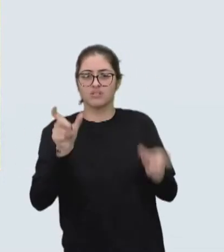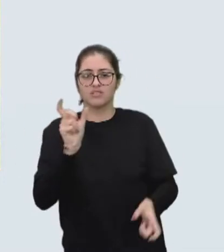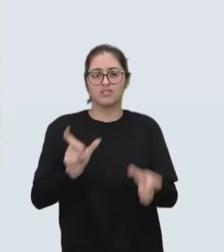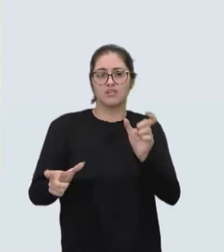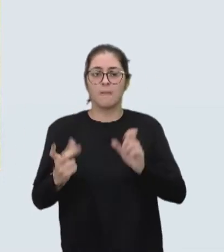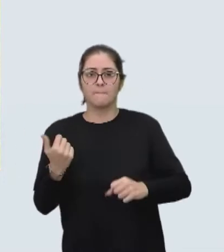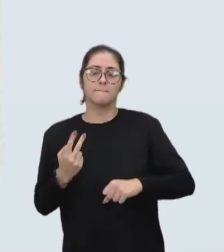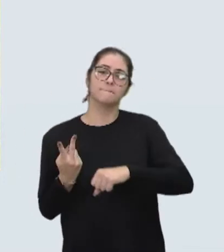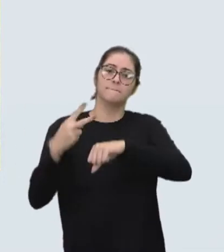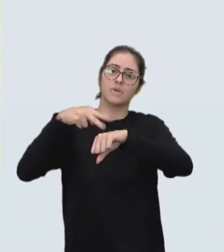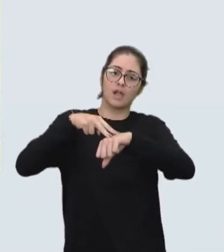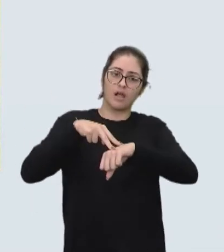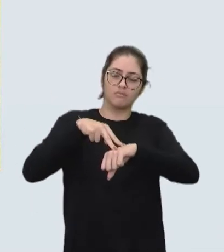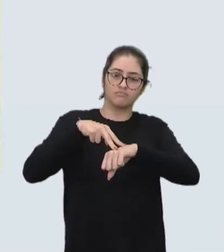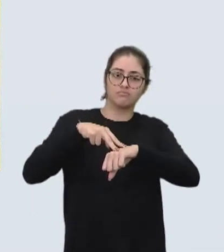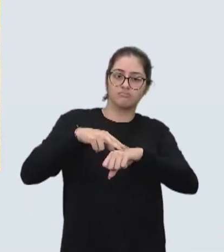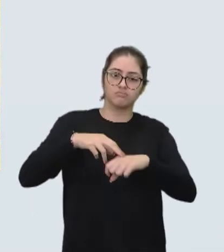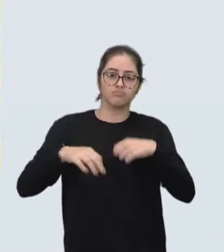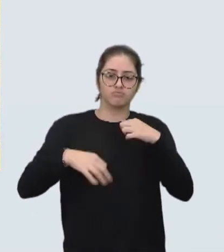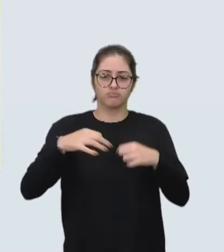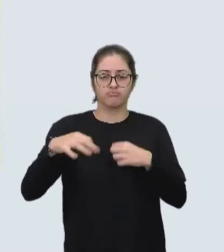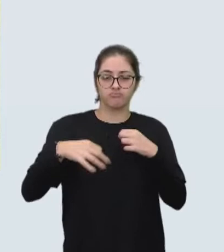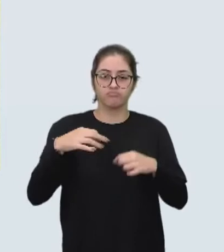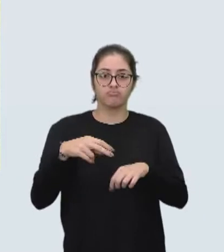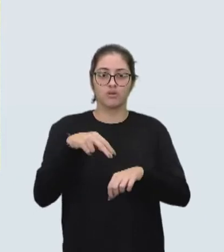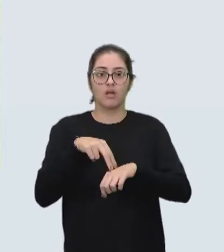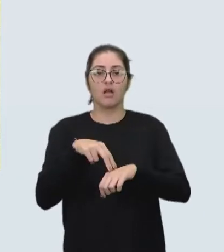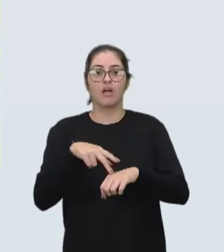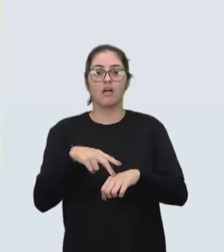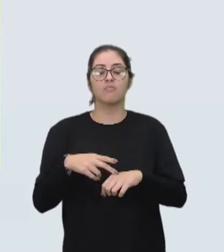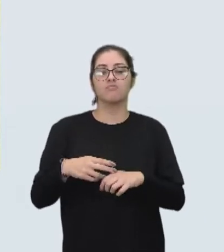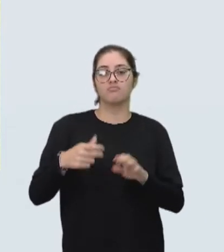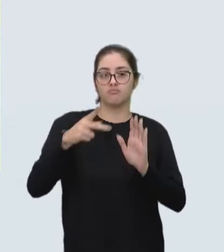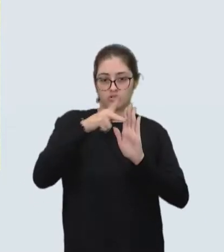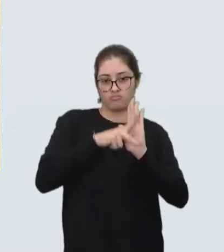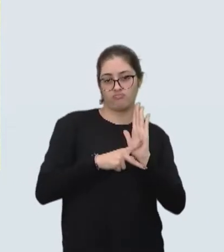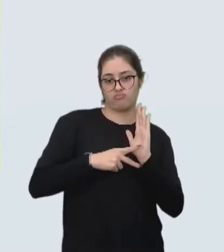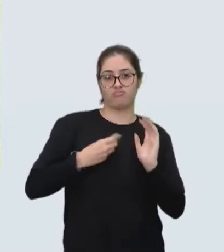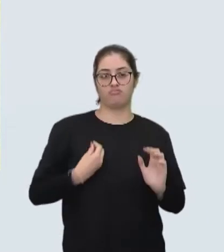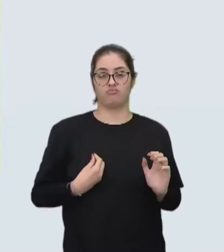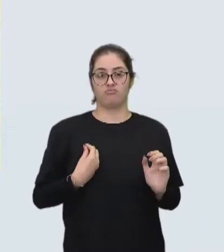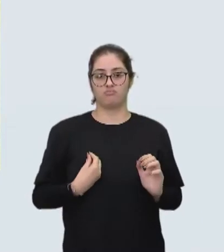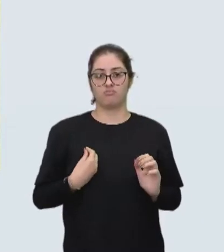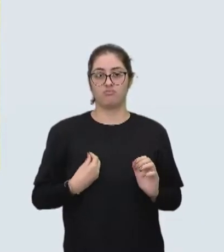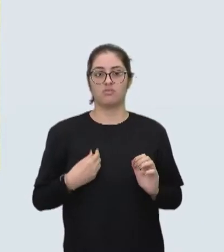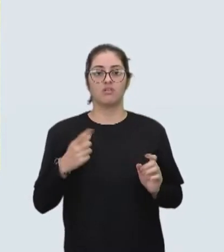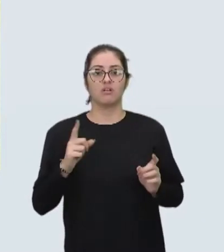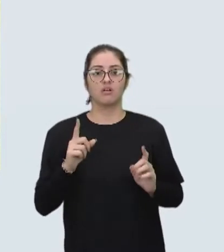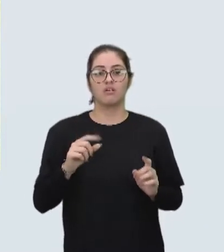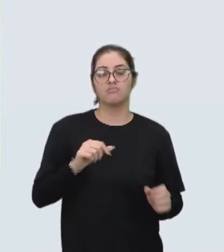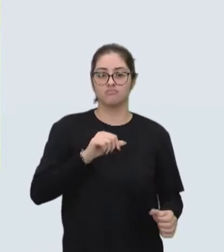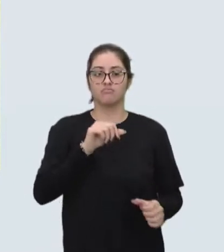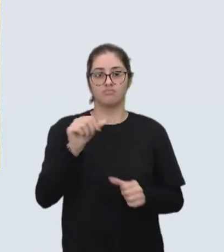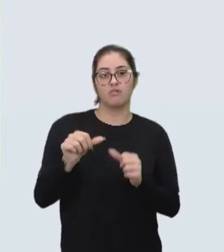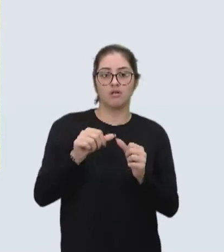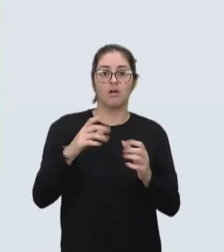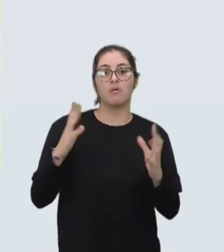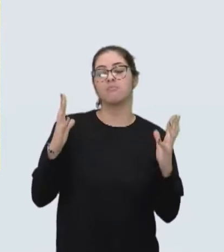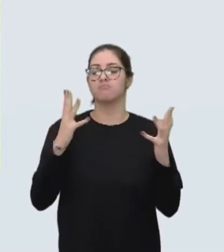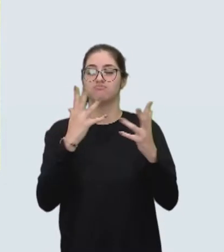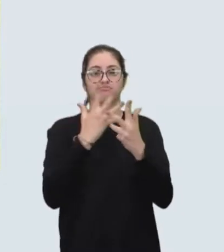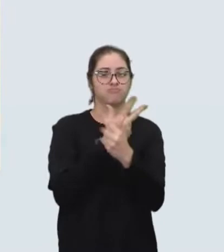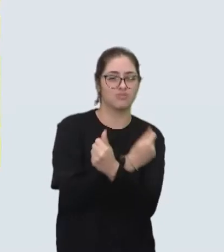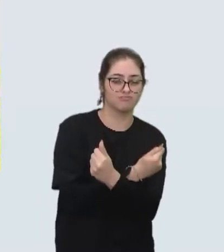seu protagonismo aqui no Teatro Municipal e como o seu projeto de vida se relaciona com esse espaço aqui